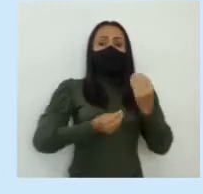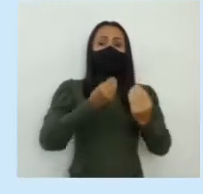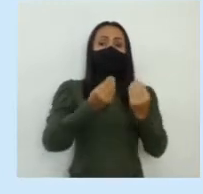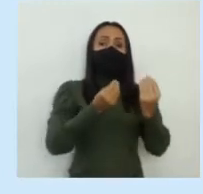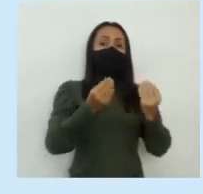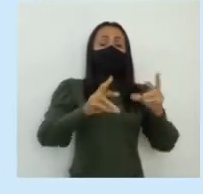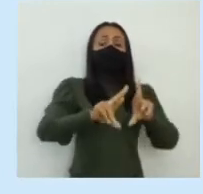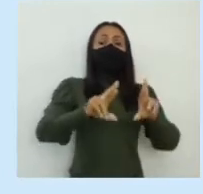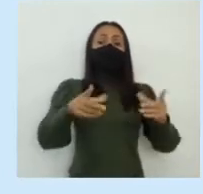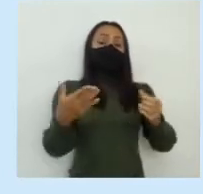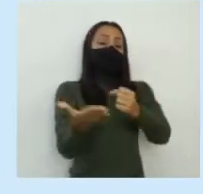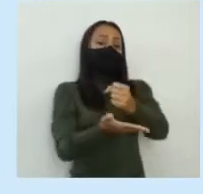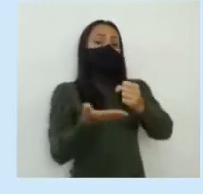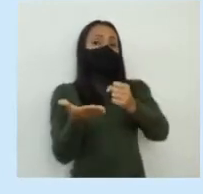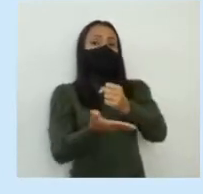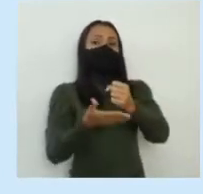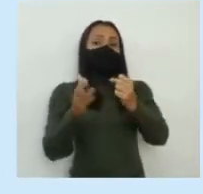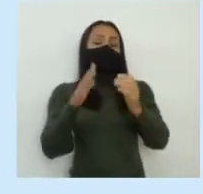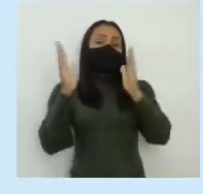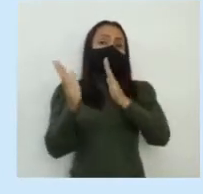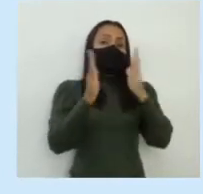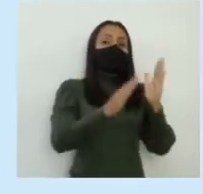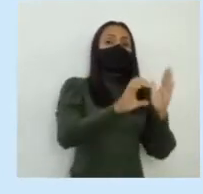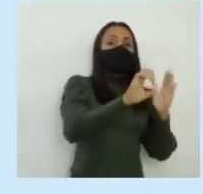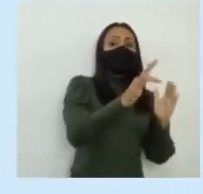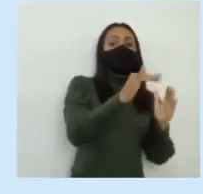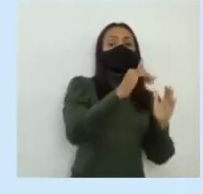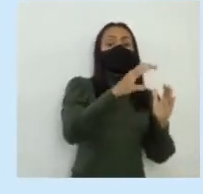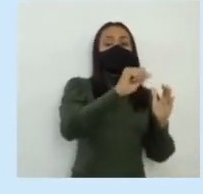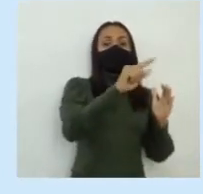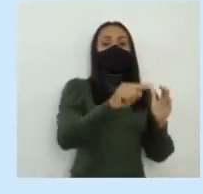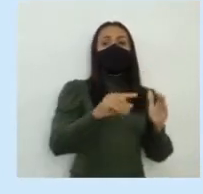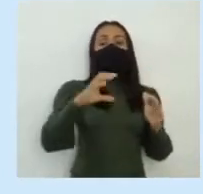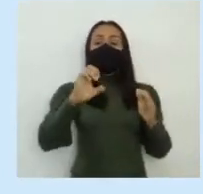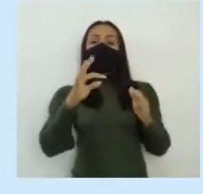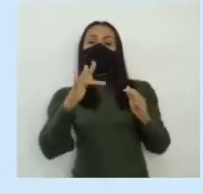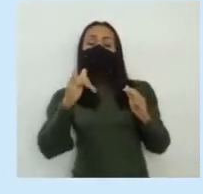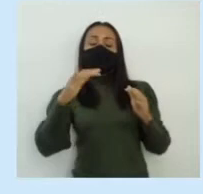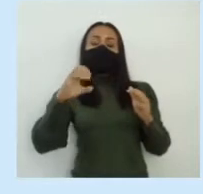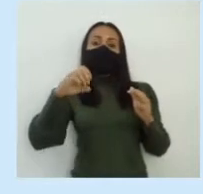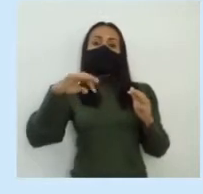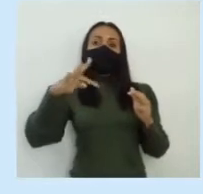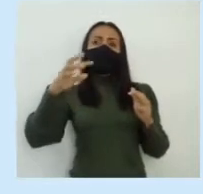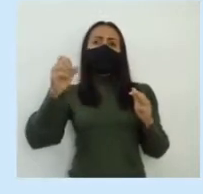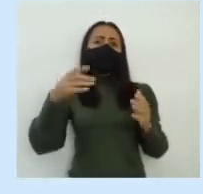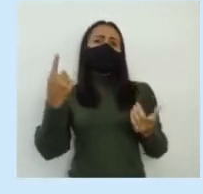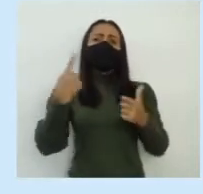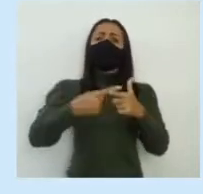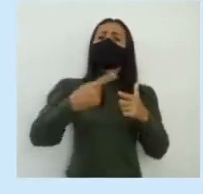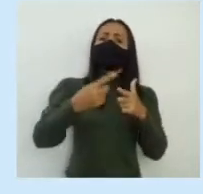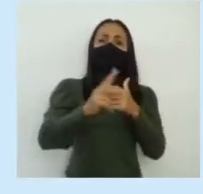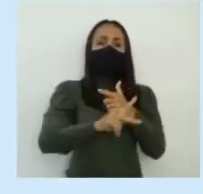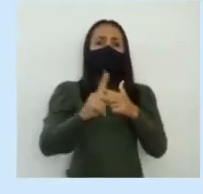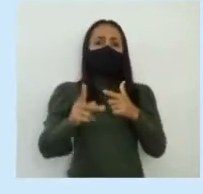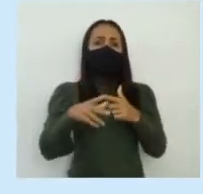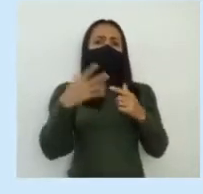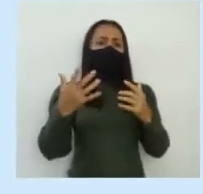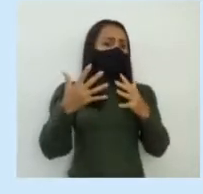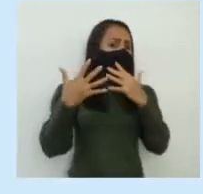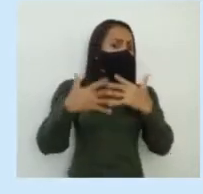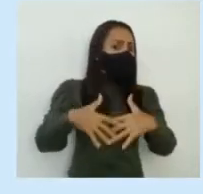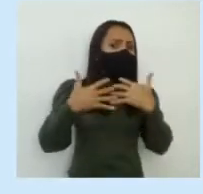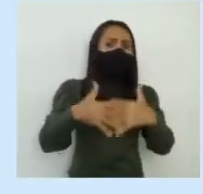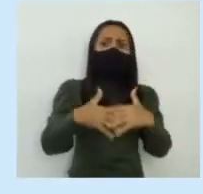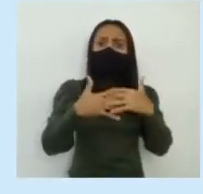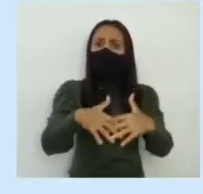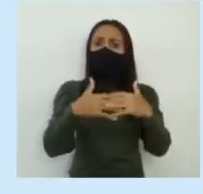diferença básica entre a comunicação eficaz e eficiente? Por que isso, professora? Porque a gente confunde muito, os